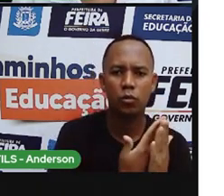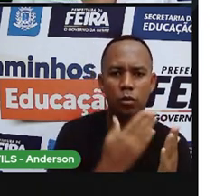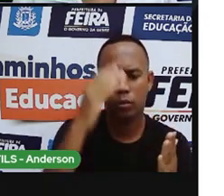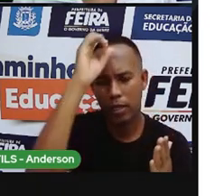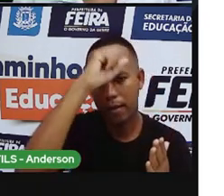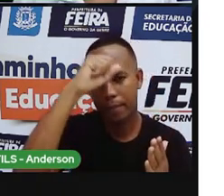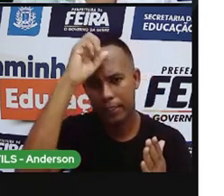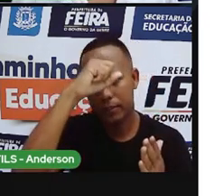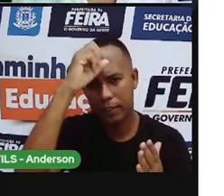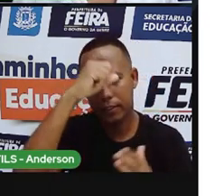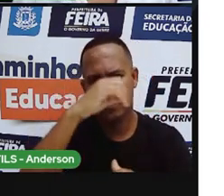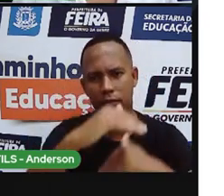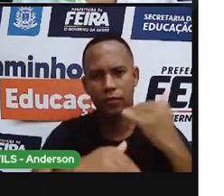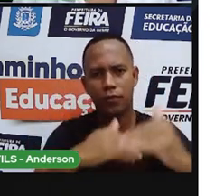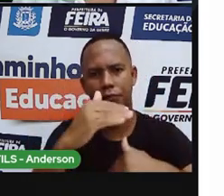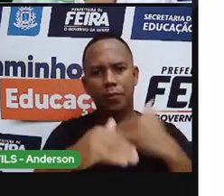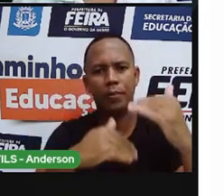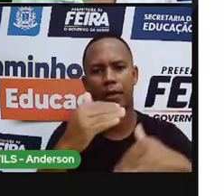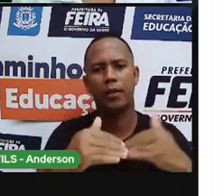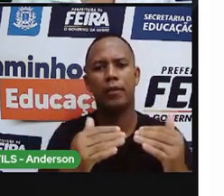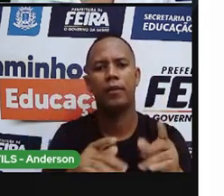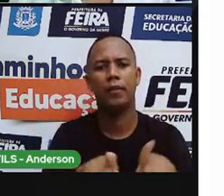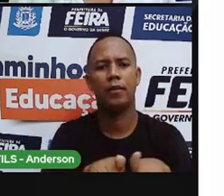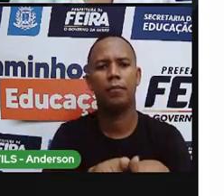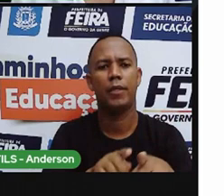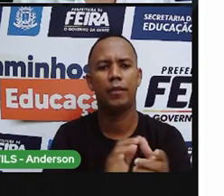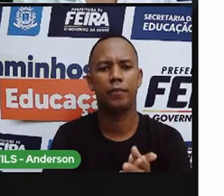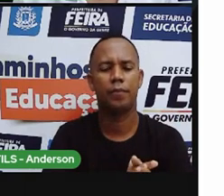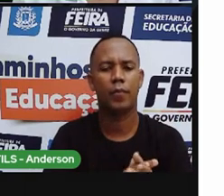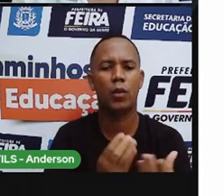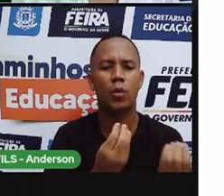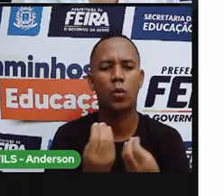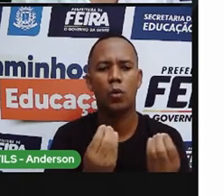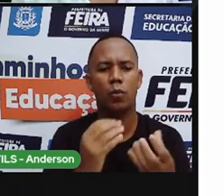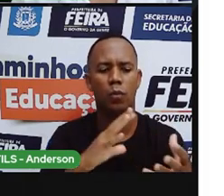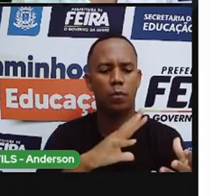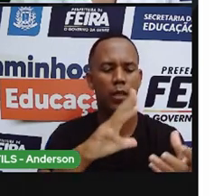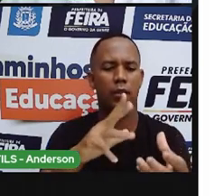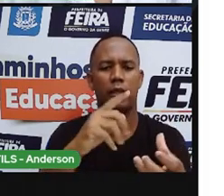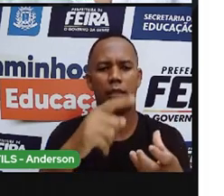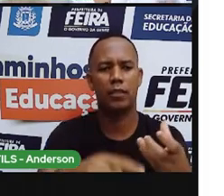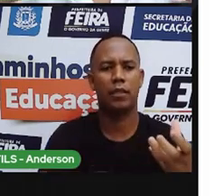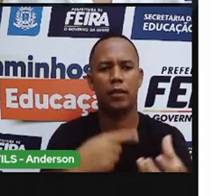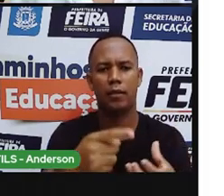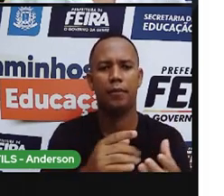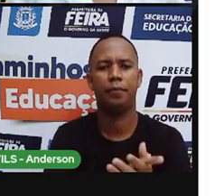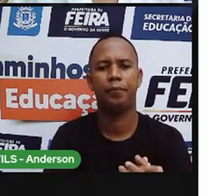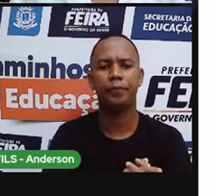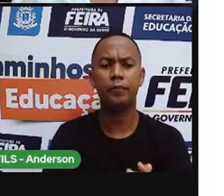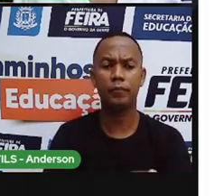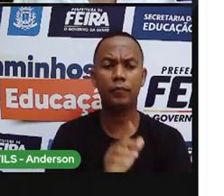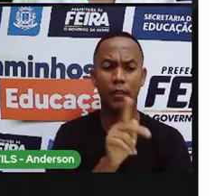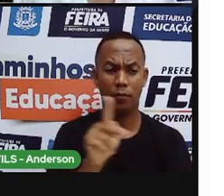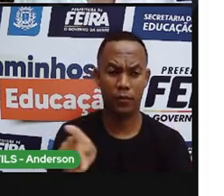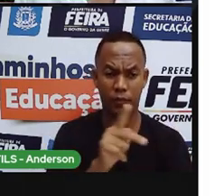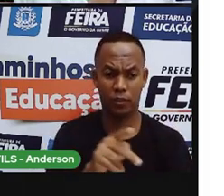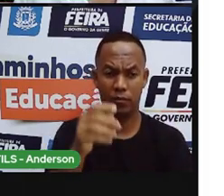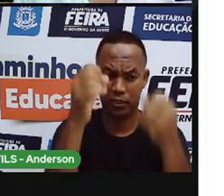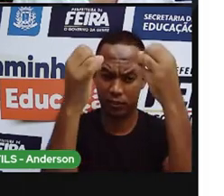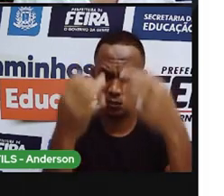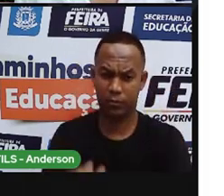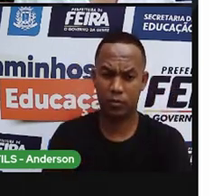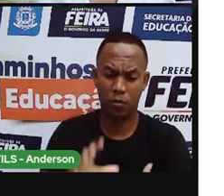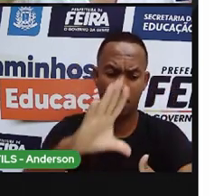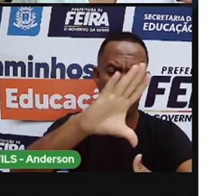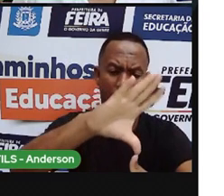as distorções durante a representação desse planeta. Bom, a Pro falou com vocês sobre mapas, não foi